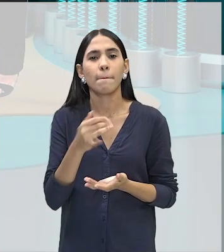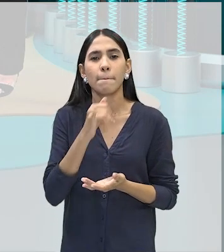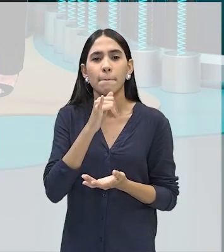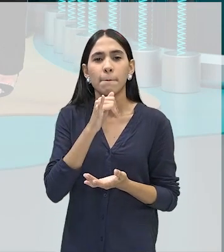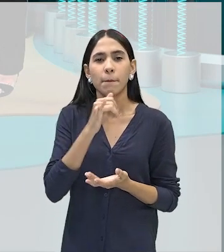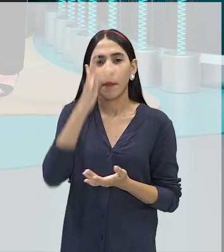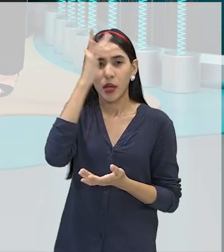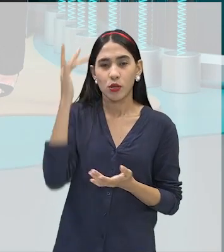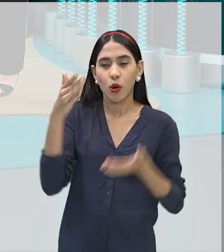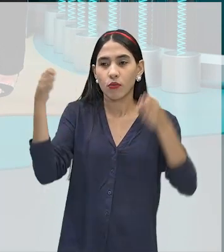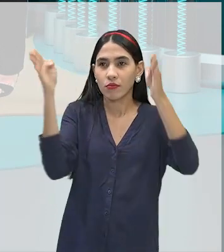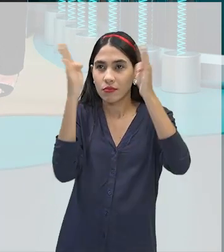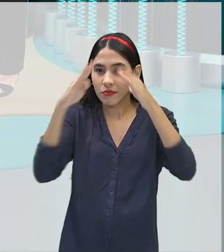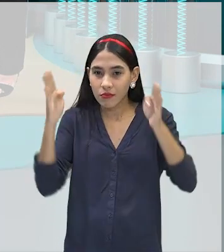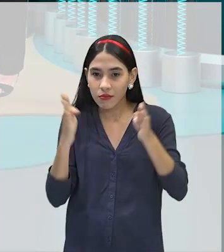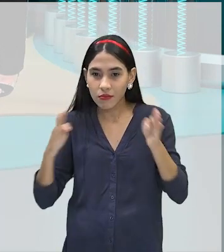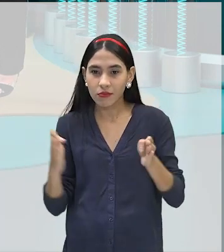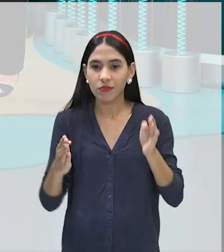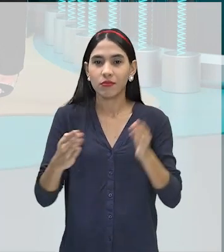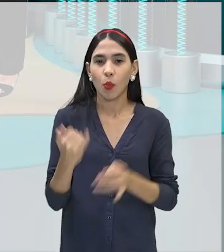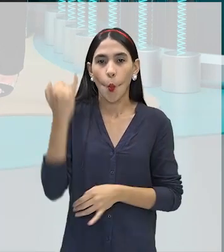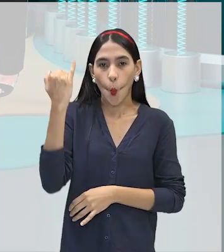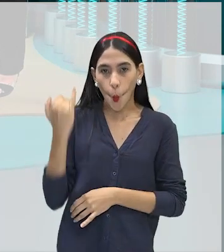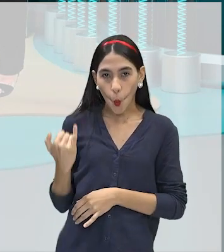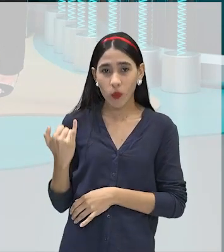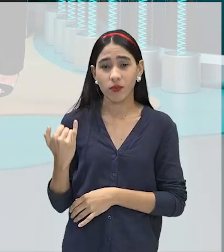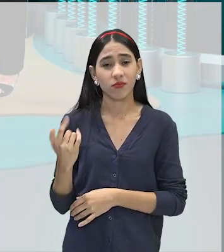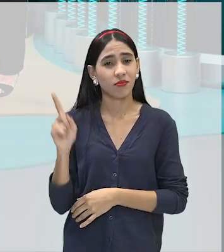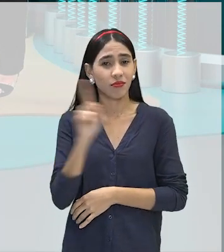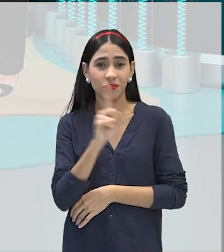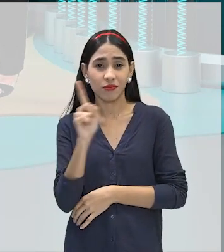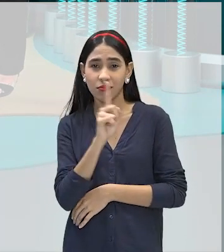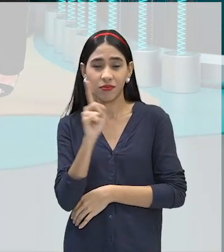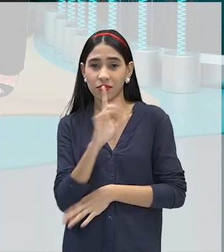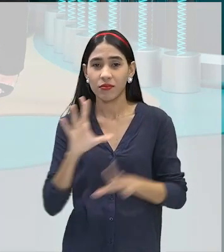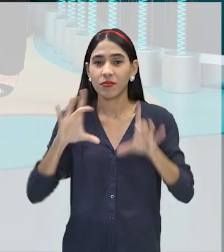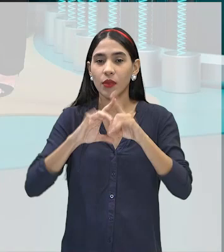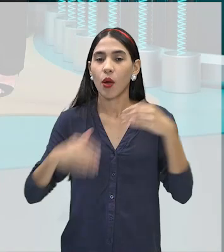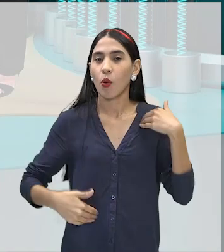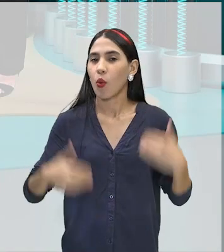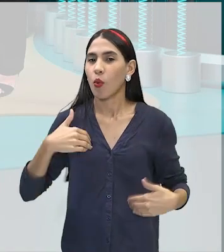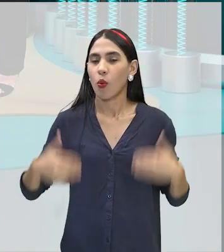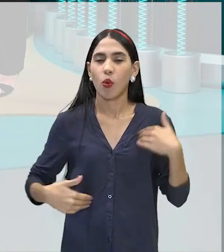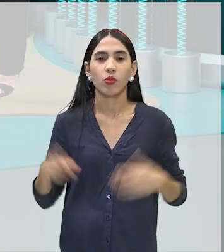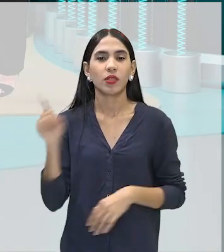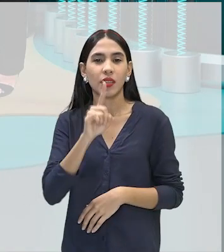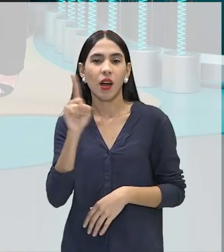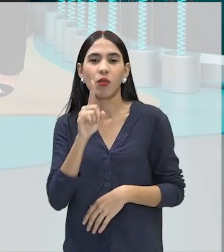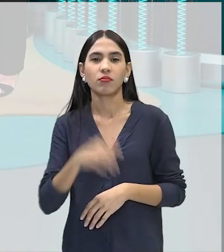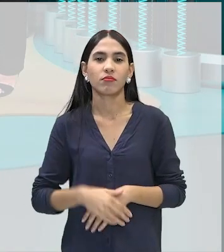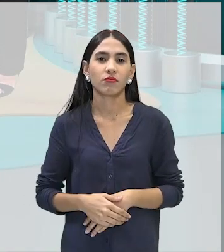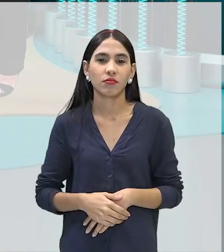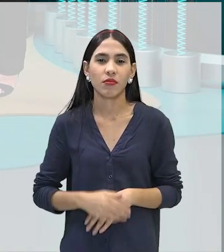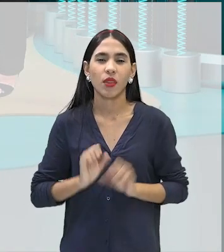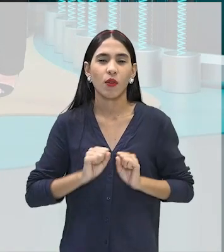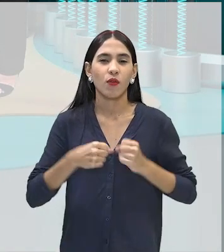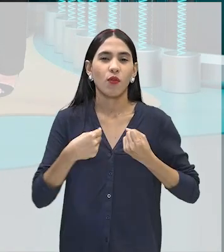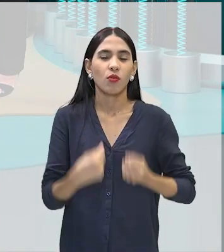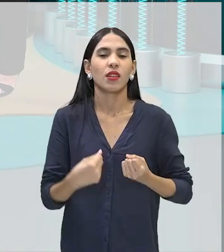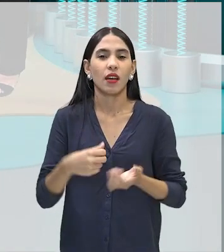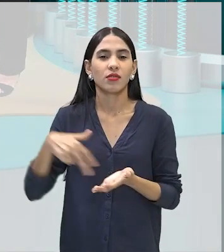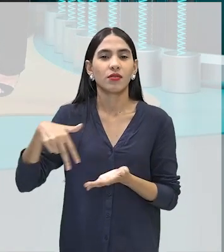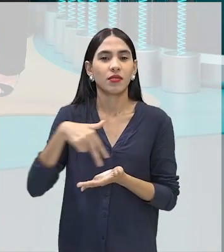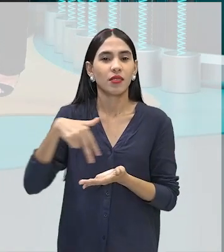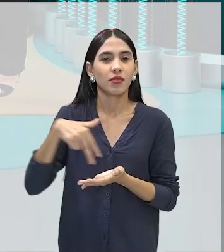são magras, e a gente sabe que não. A dança não está relacionada com composição corporal, e sim com vontade de